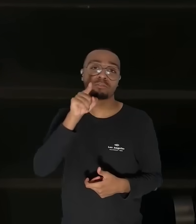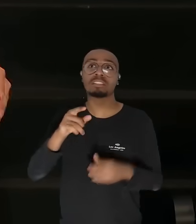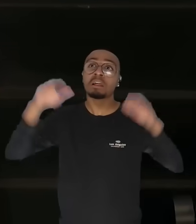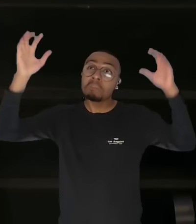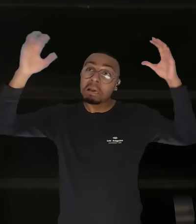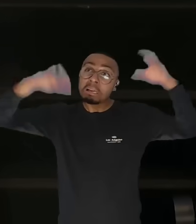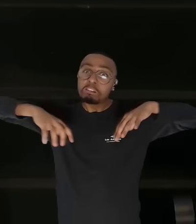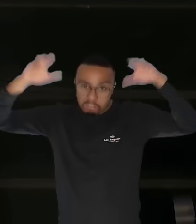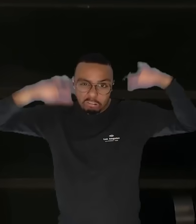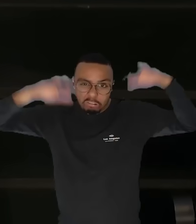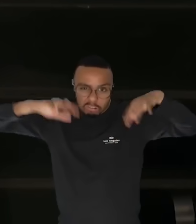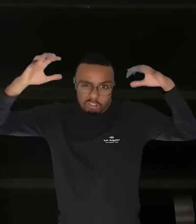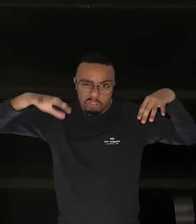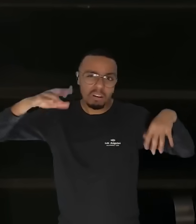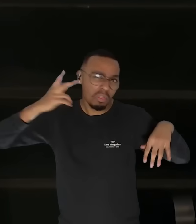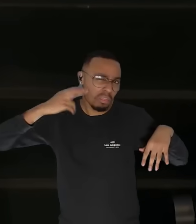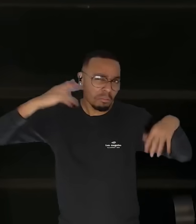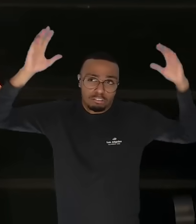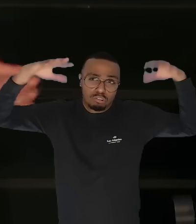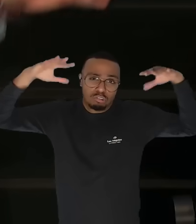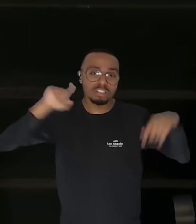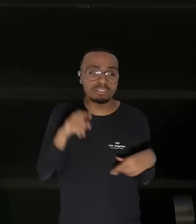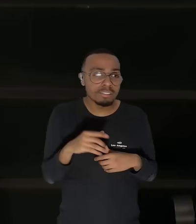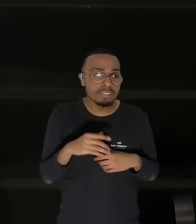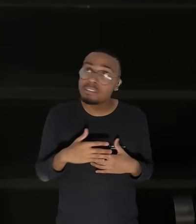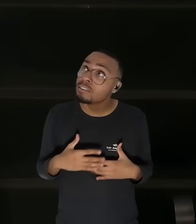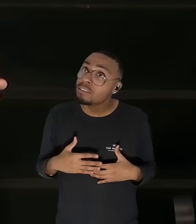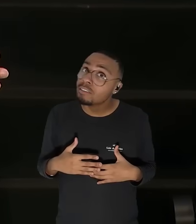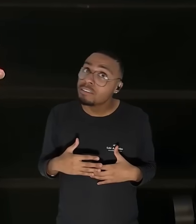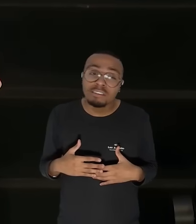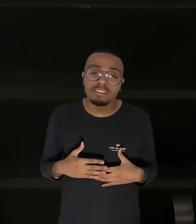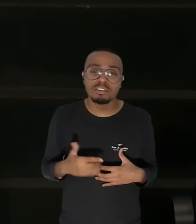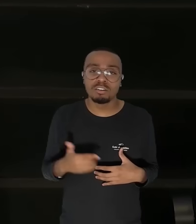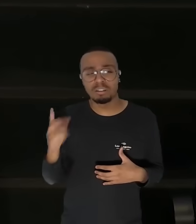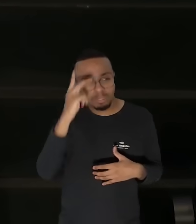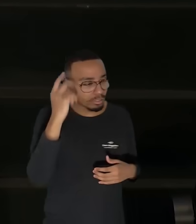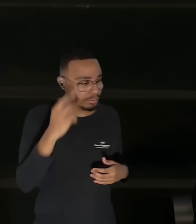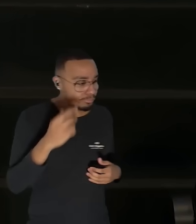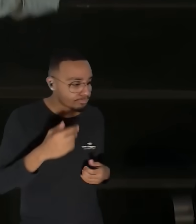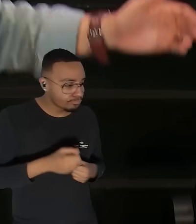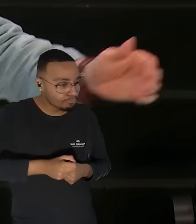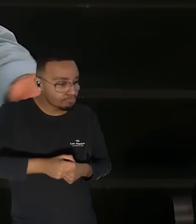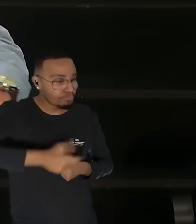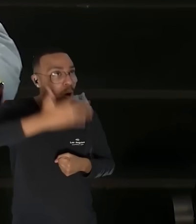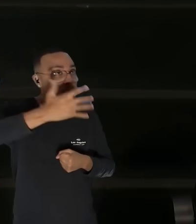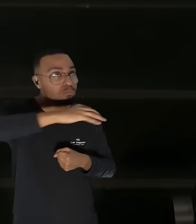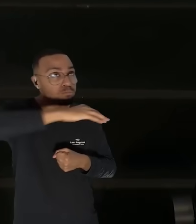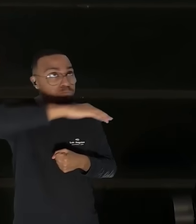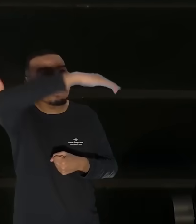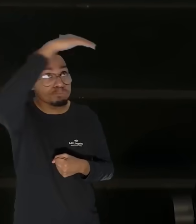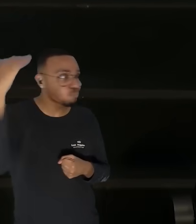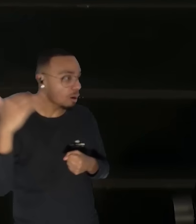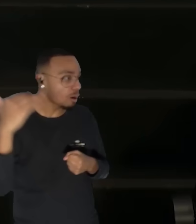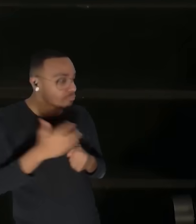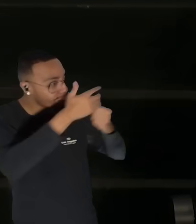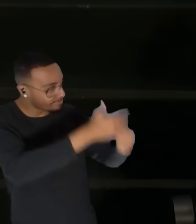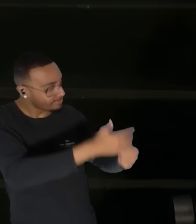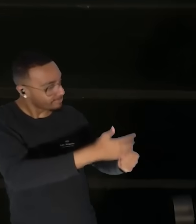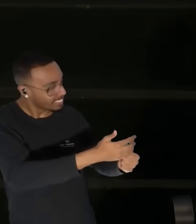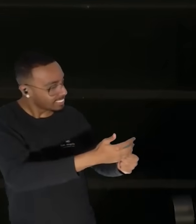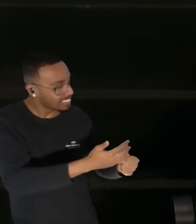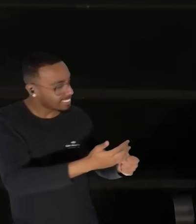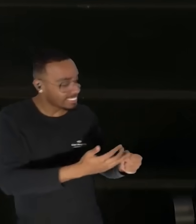Alguém te oferece uma capa de chuva. Alguém diz para você, fica aqui debaixo dessa cobertura até passar. mas as tempestades em